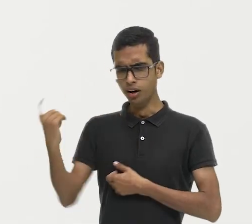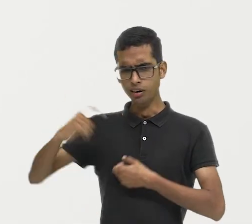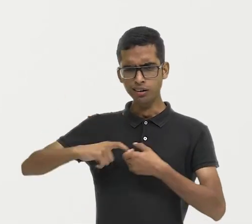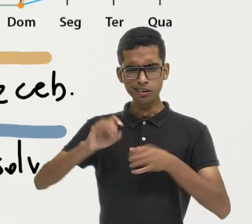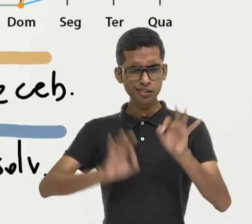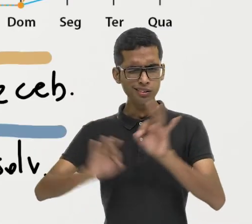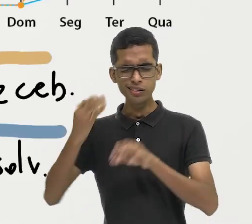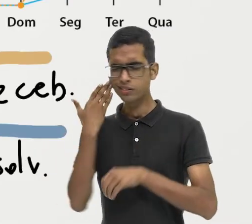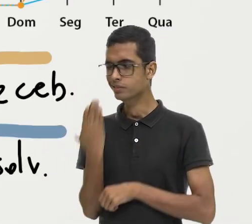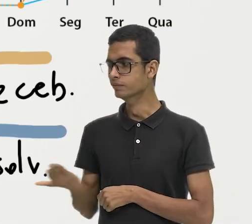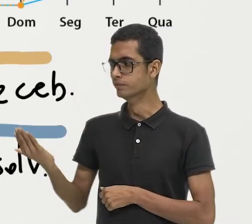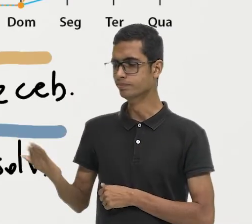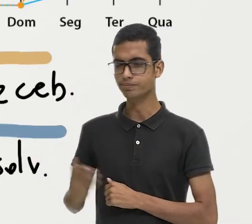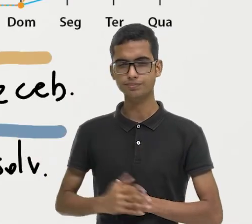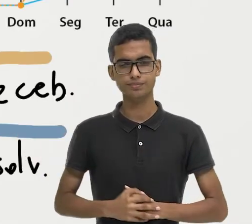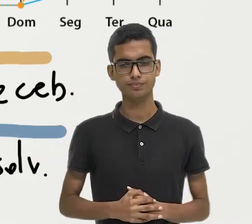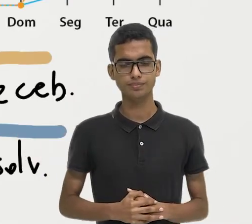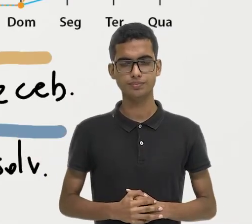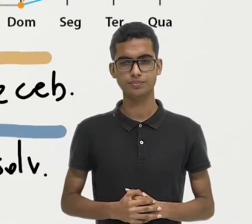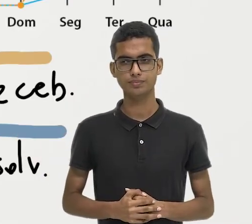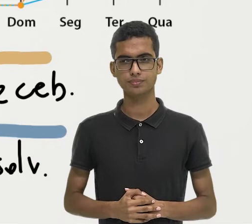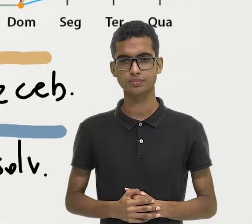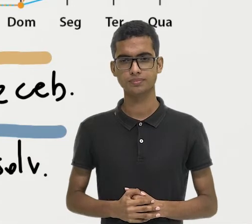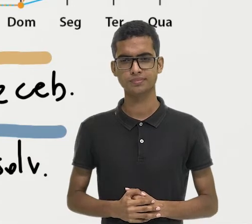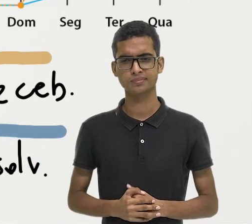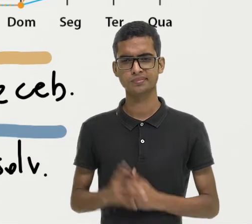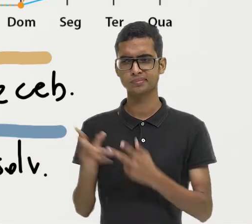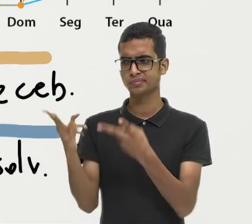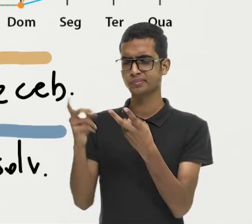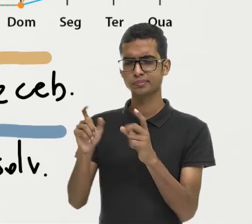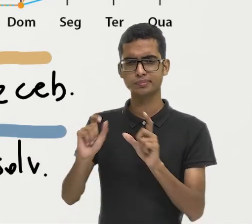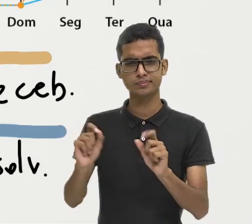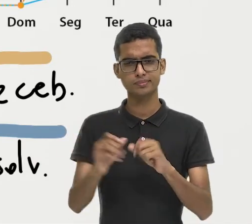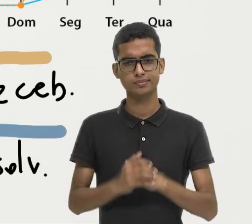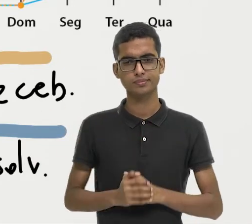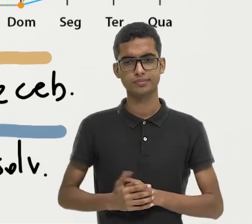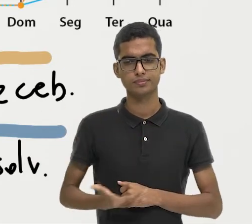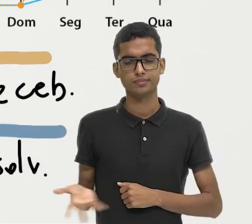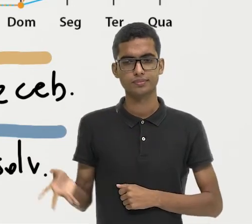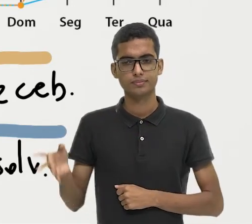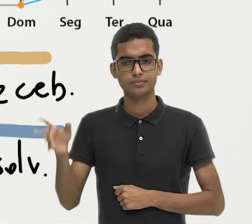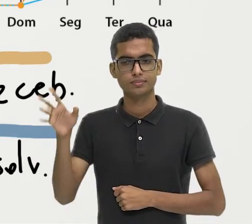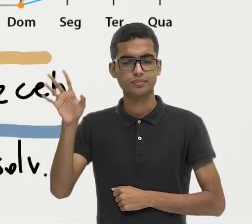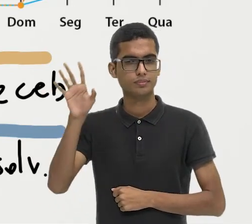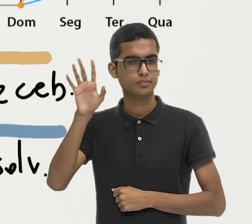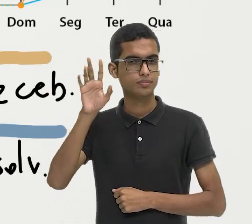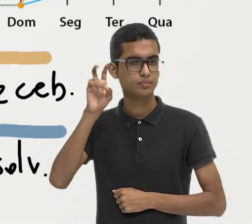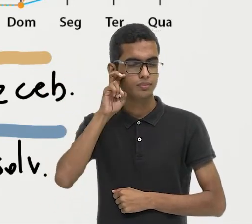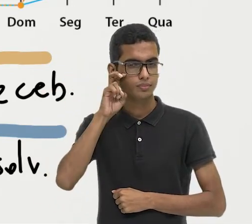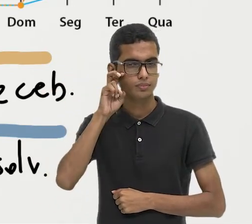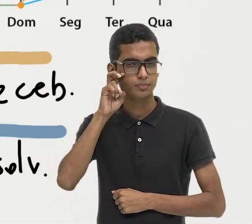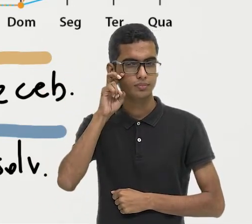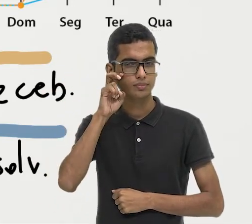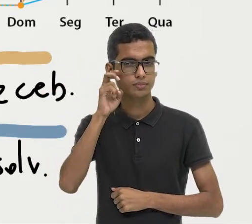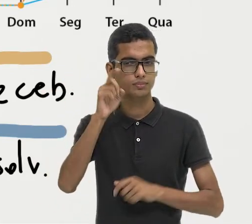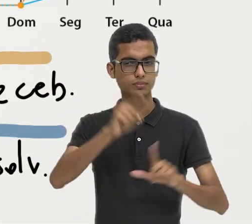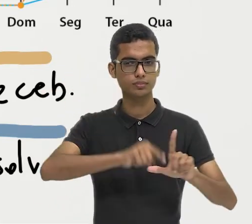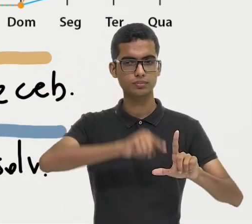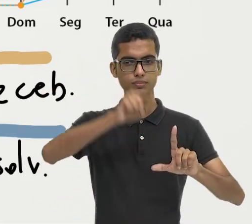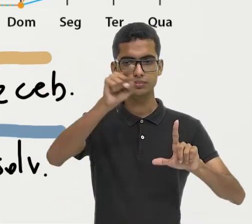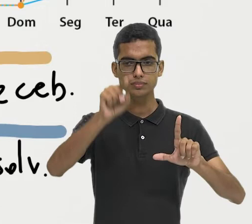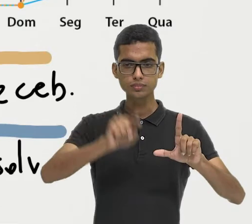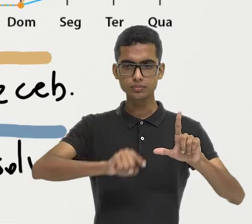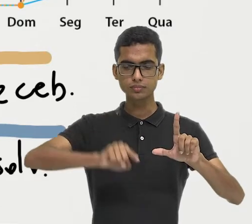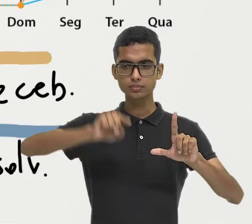dias? Vamos voltar aqui. Bem, então, reparem que na quinta-feira, esse